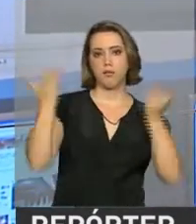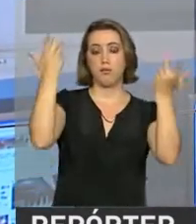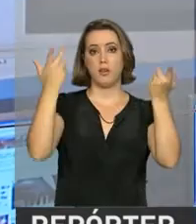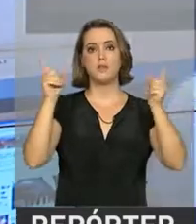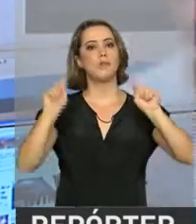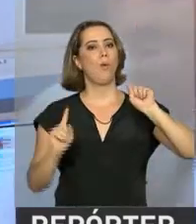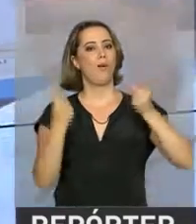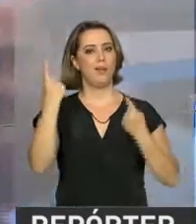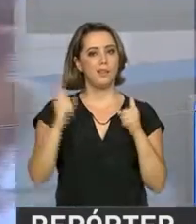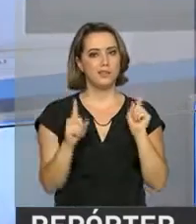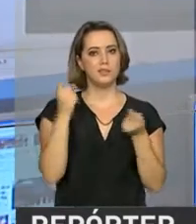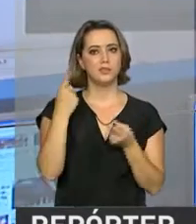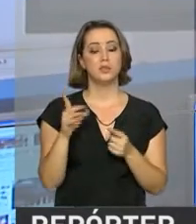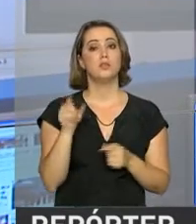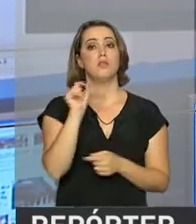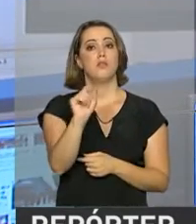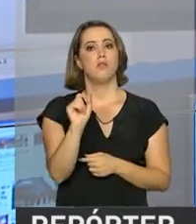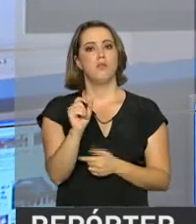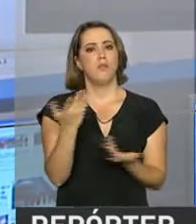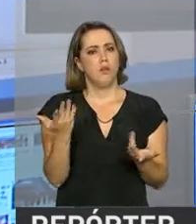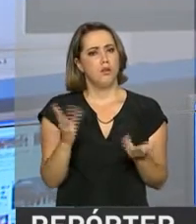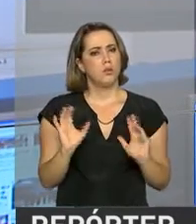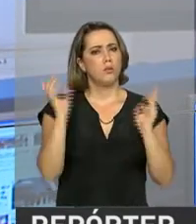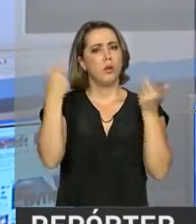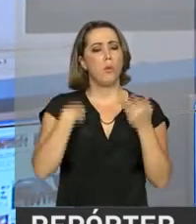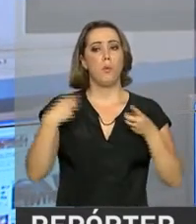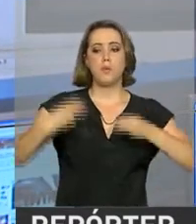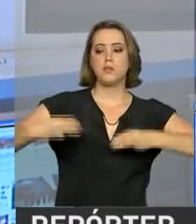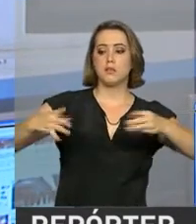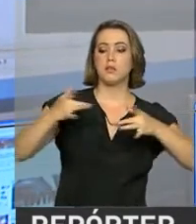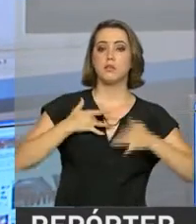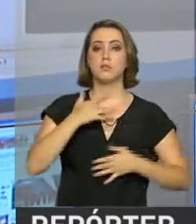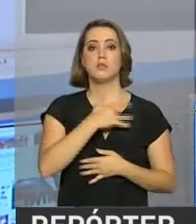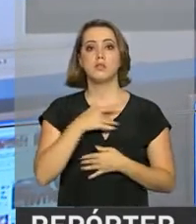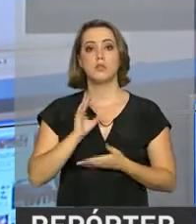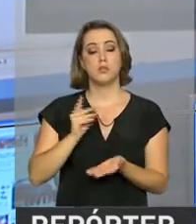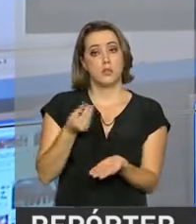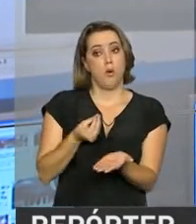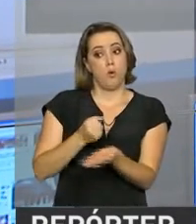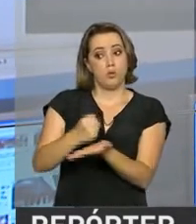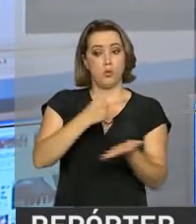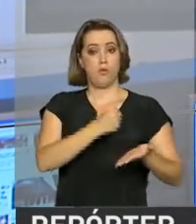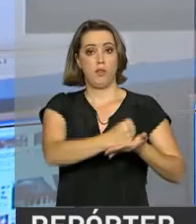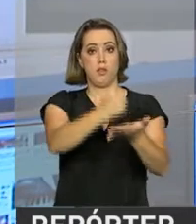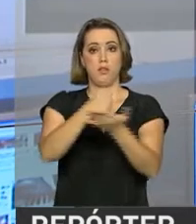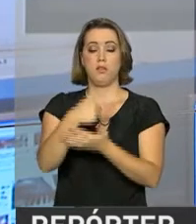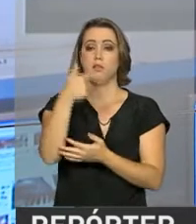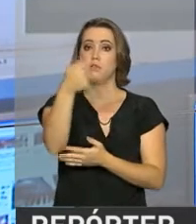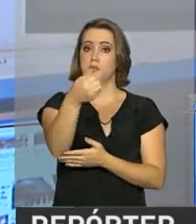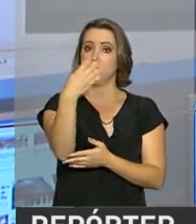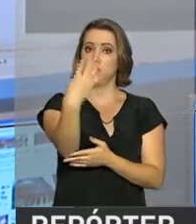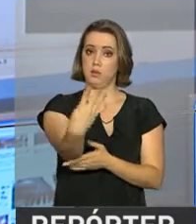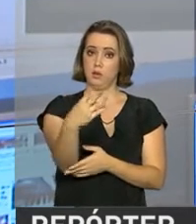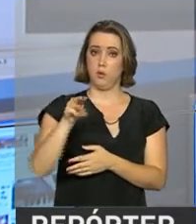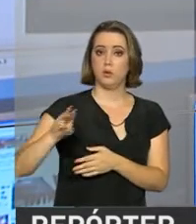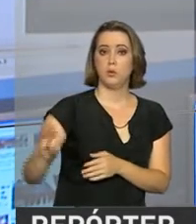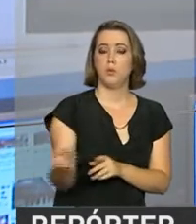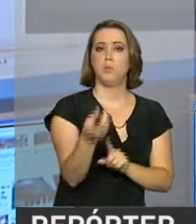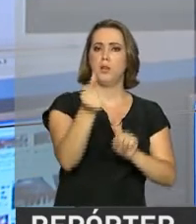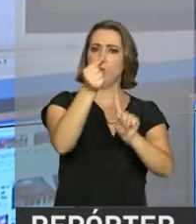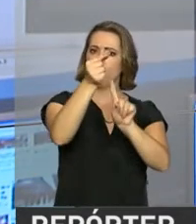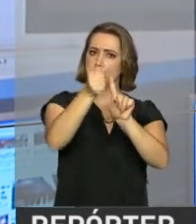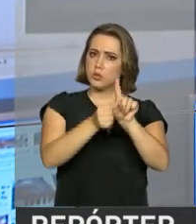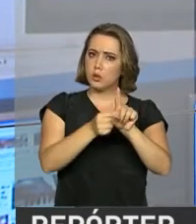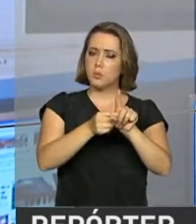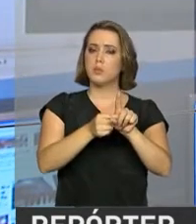carnaval para a folia o ministério da saúde vai disponibilizar 74 milhões de preservativos masculinos e